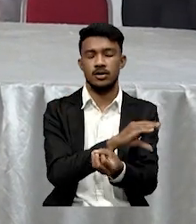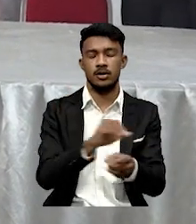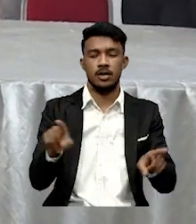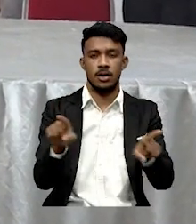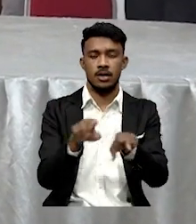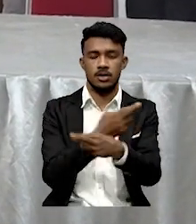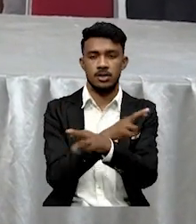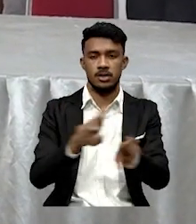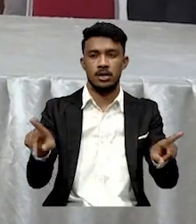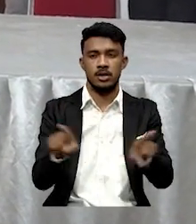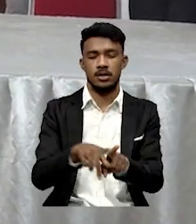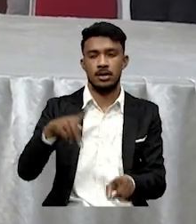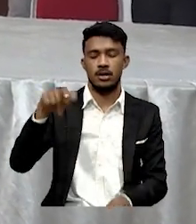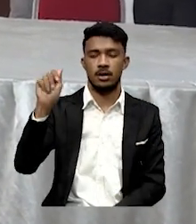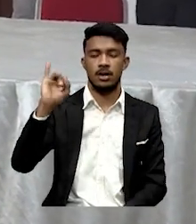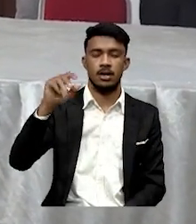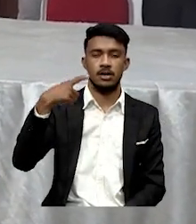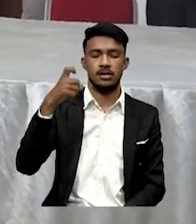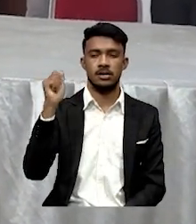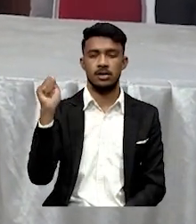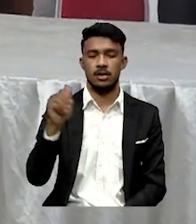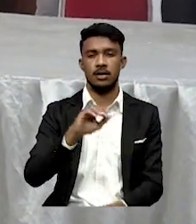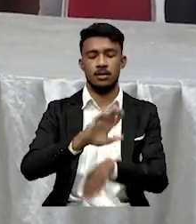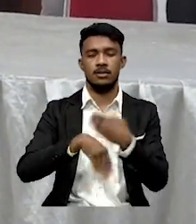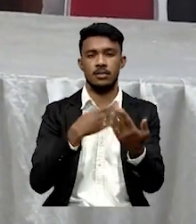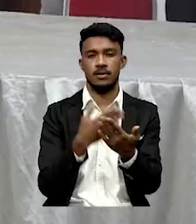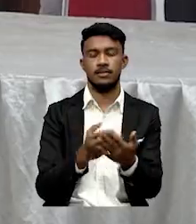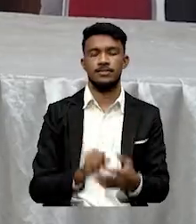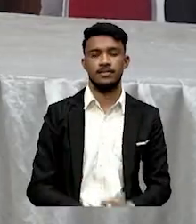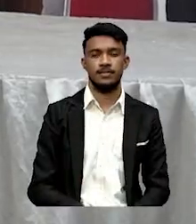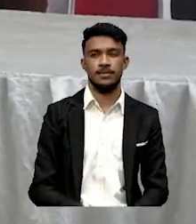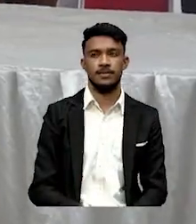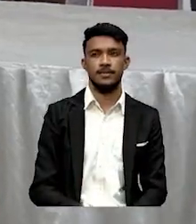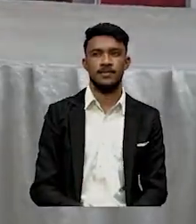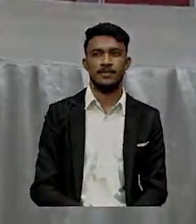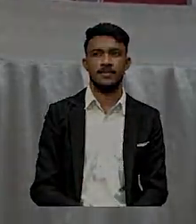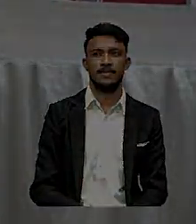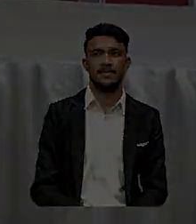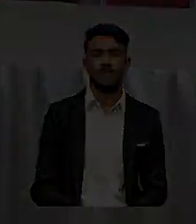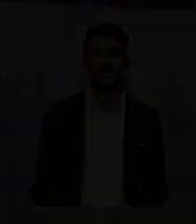Makanesang, Caixa Unidade, no Caixa União. Laura da Cruz, Lamberto da Silva, GMN.